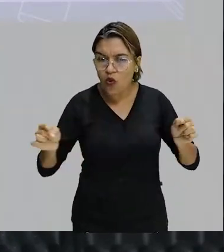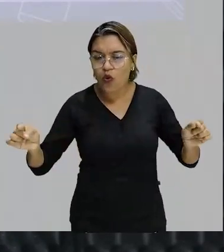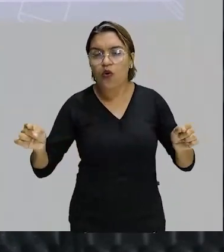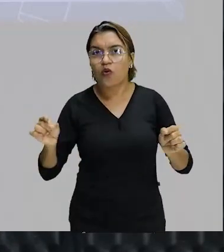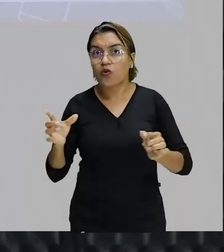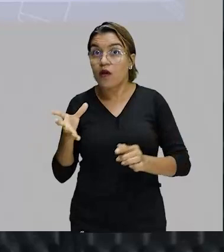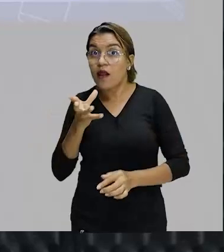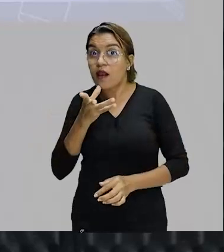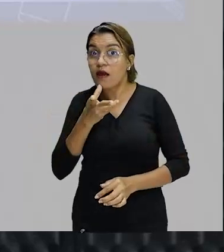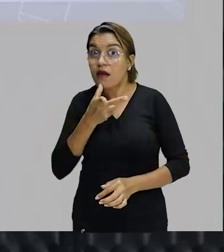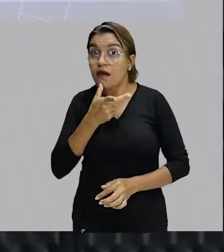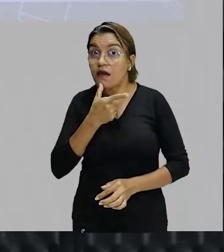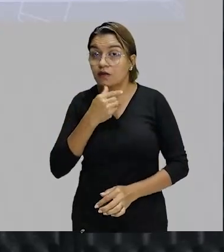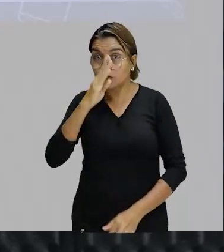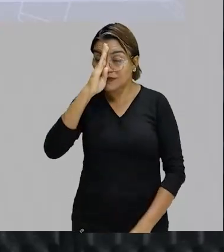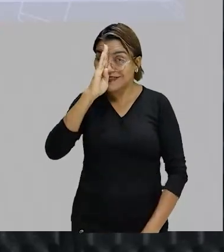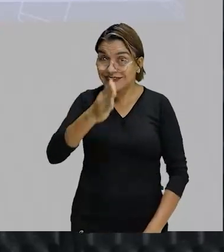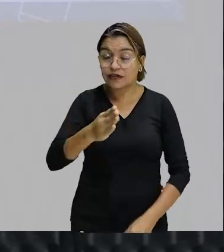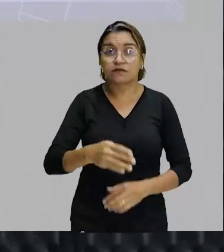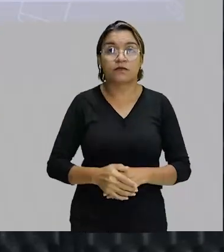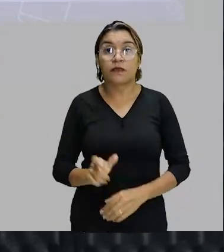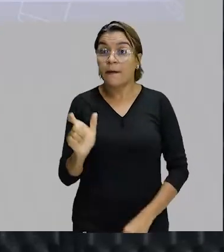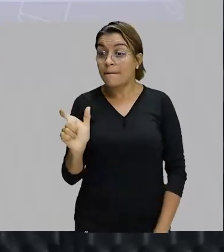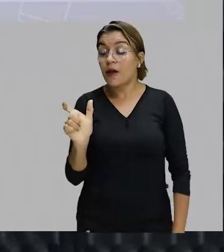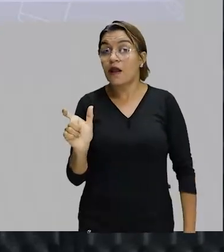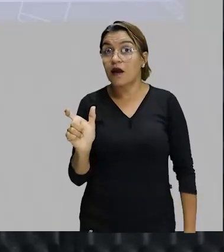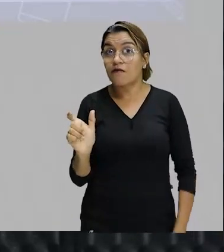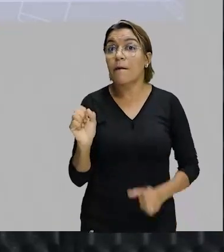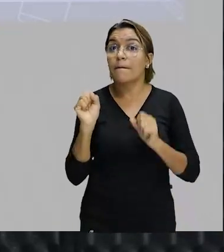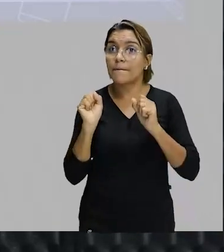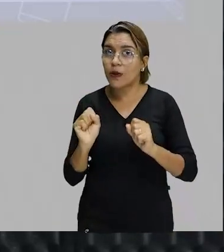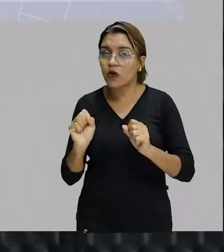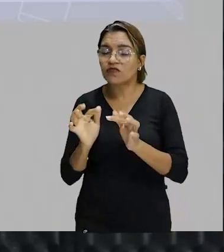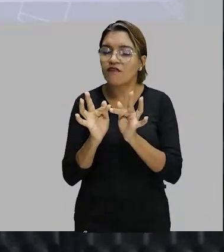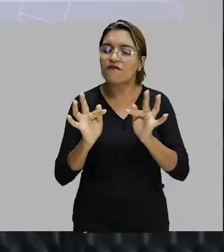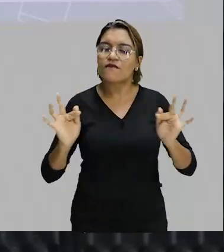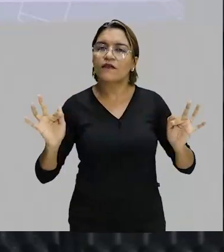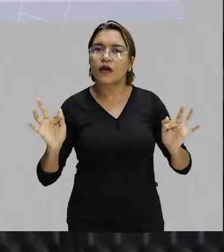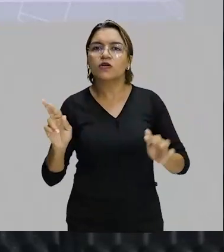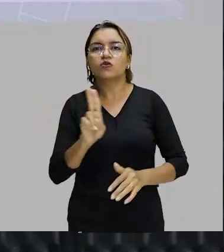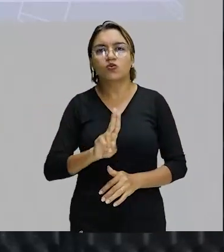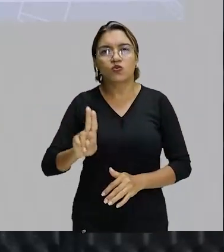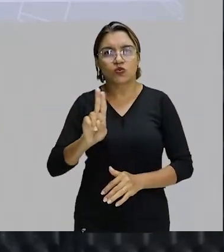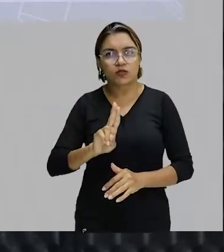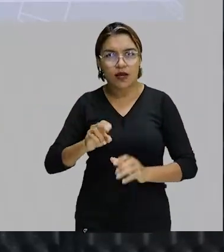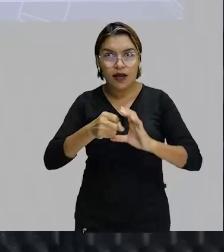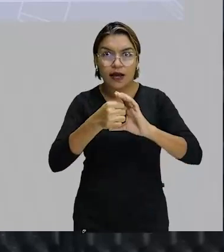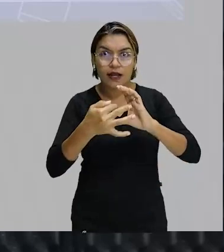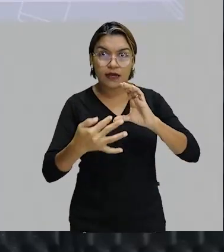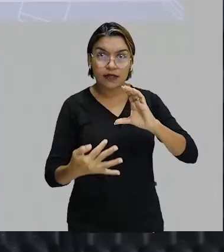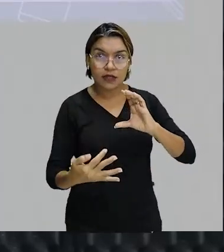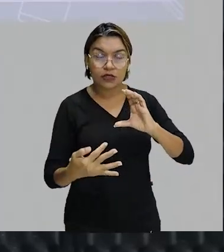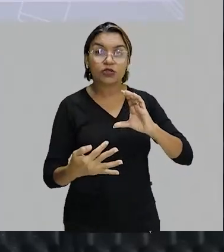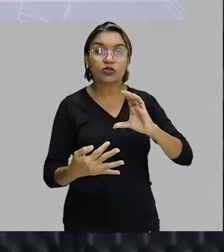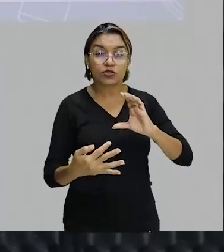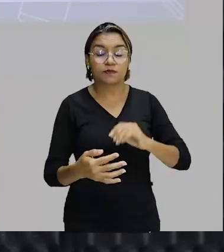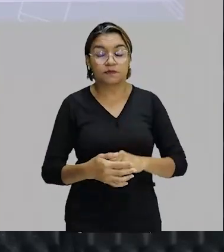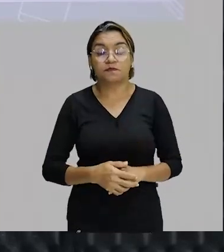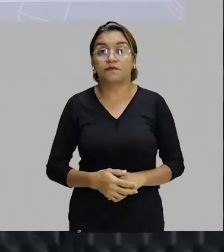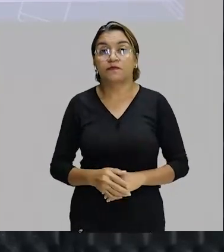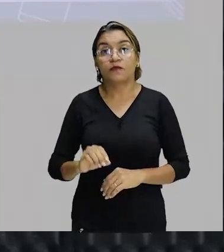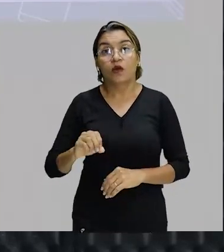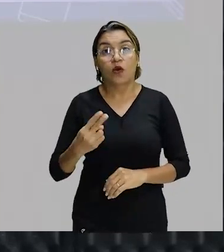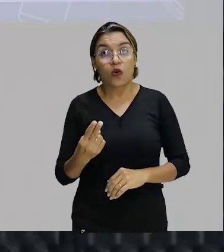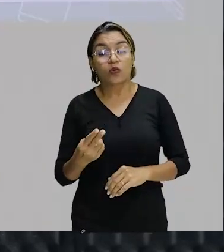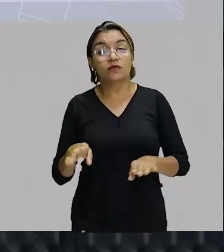são palavras que tanto podem ser usadas em uma situação para dar característica a um nome, e aí ele é um adjetivo, ou